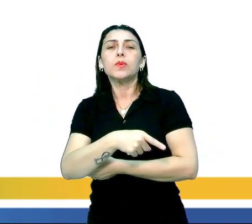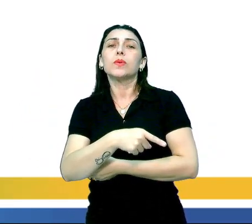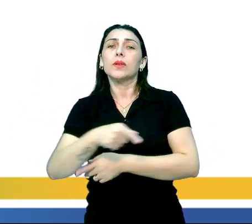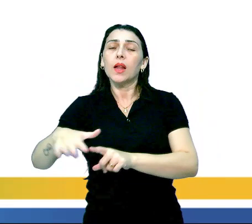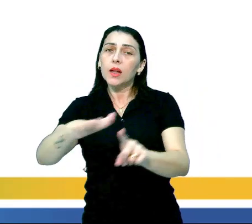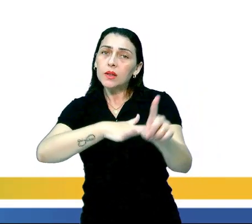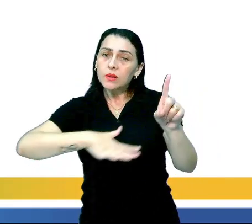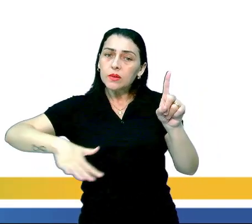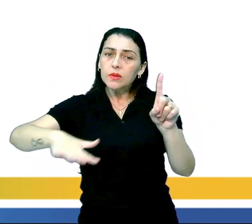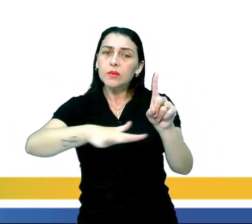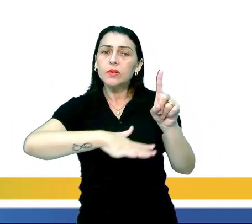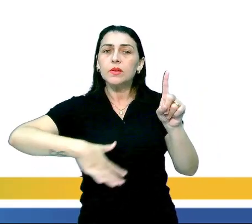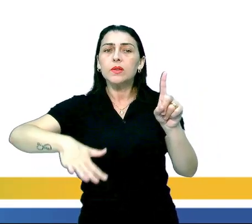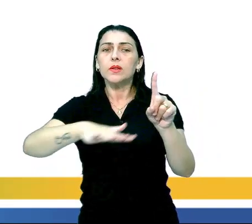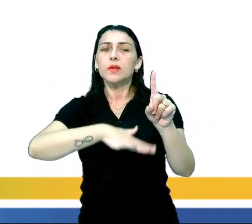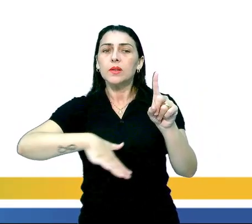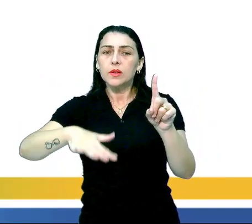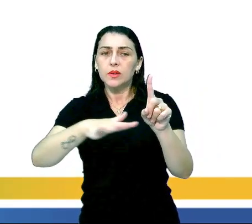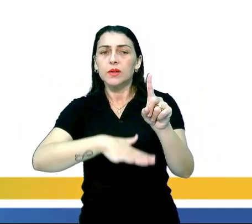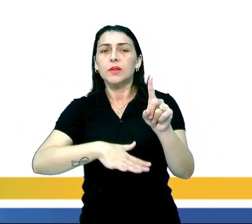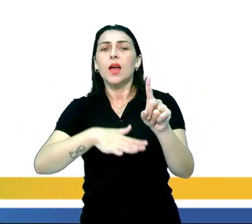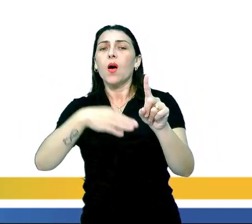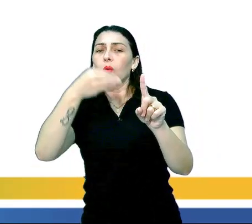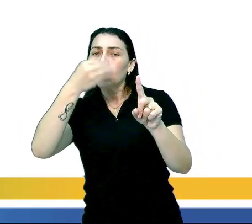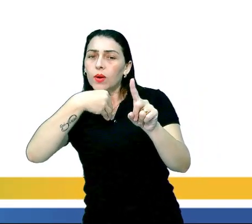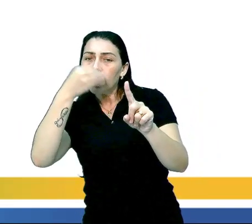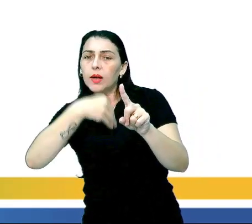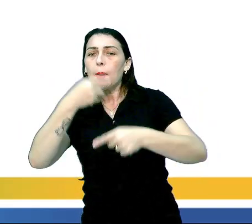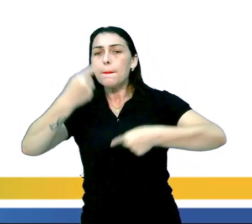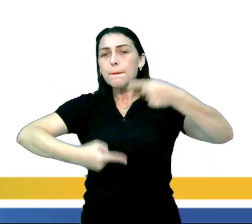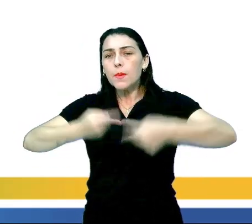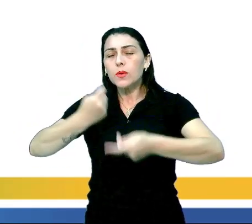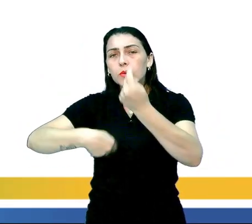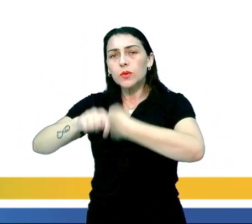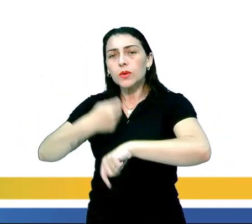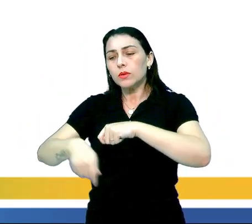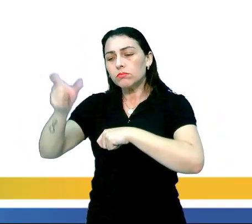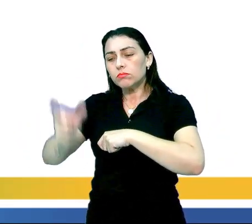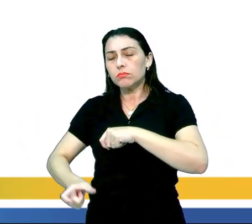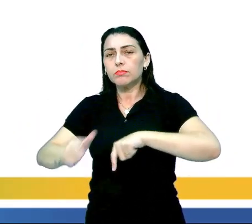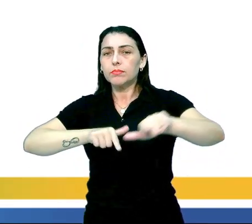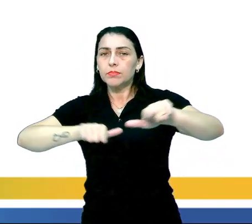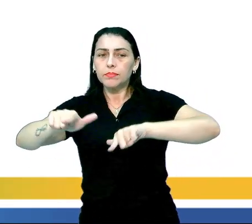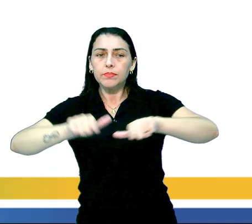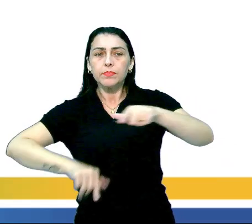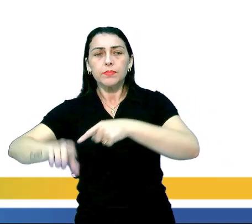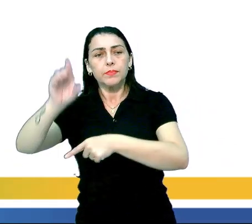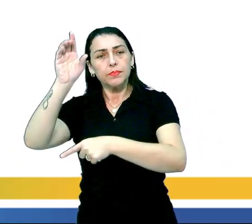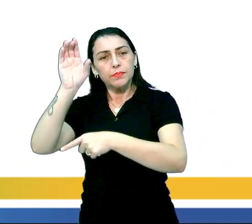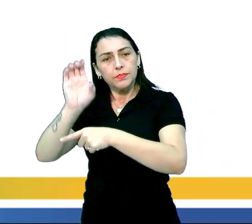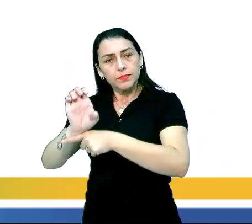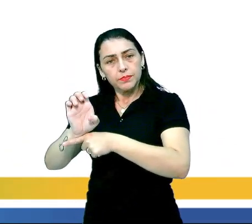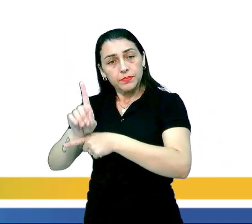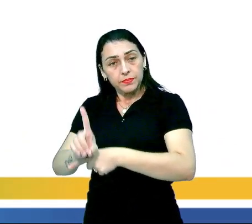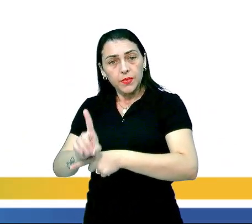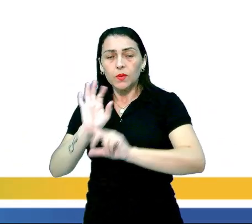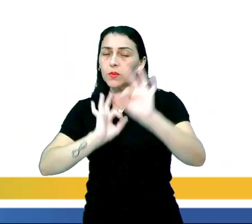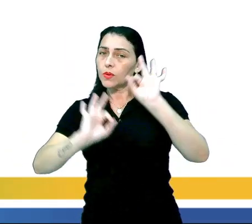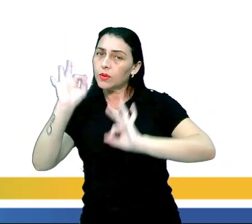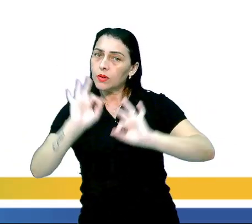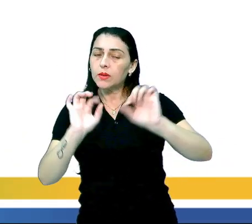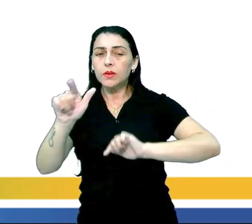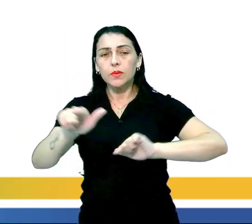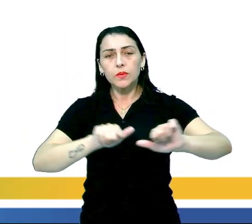e eliminaram a vulnerabilidade social, política e econômica do trabalhador. Letra D.